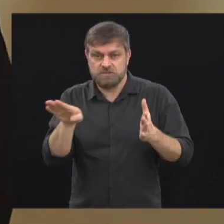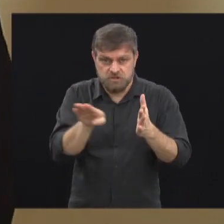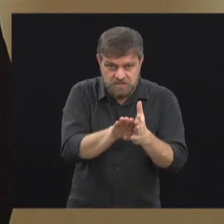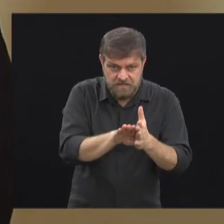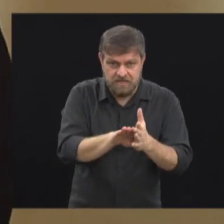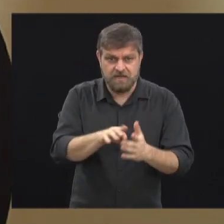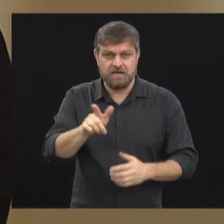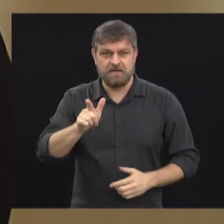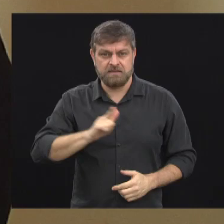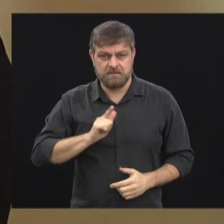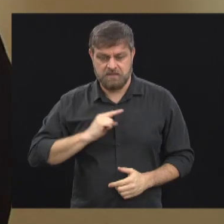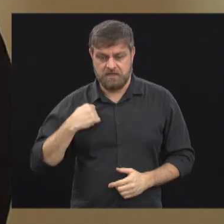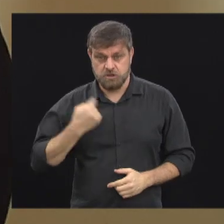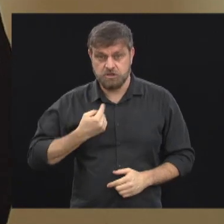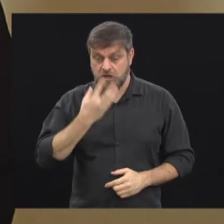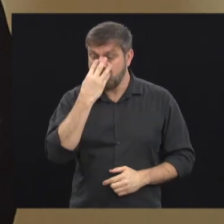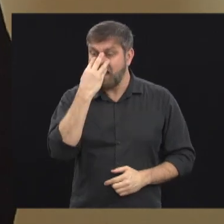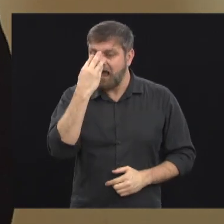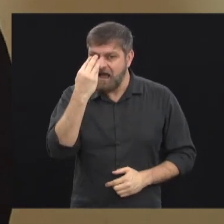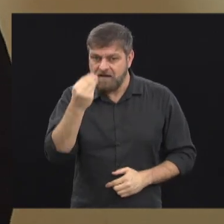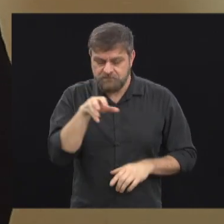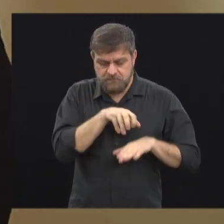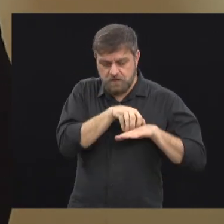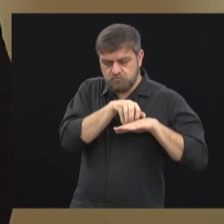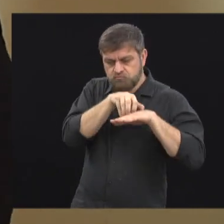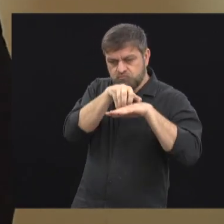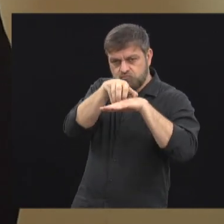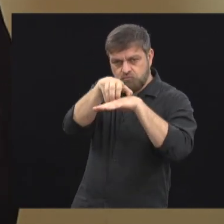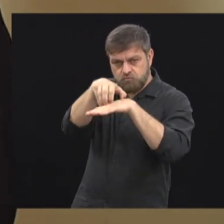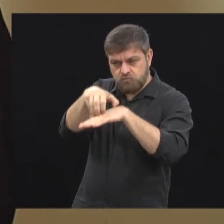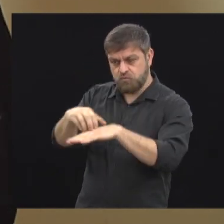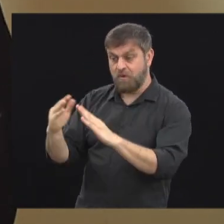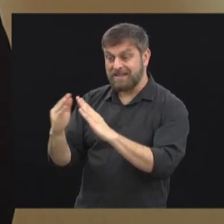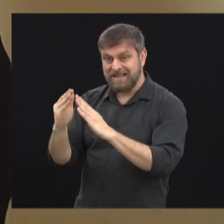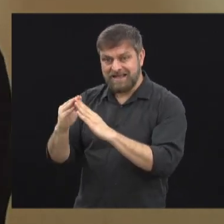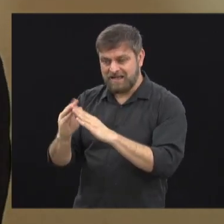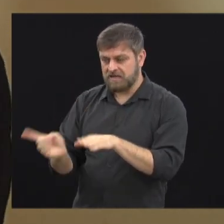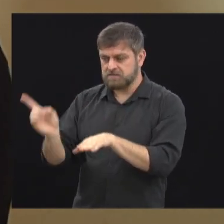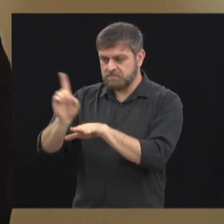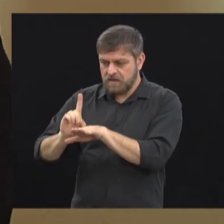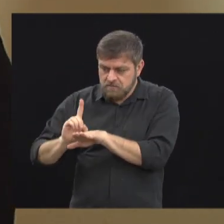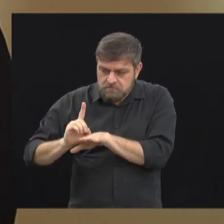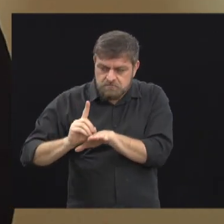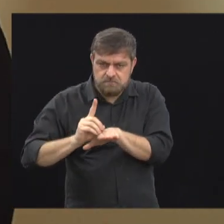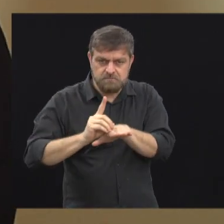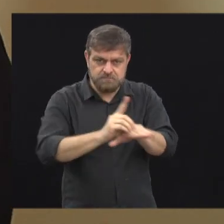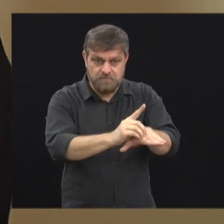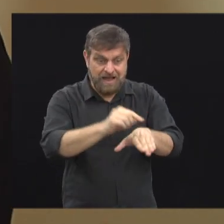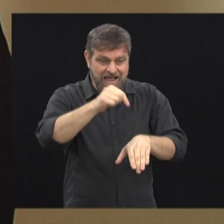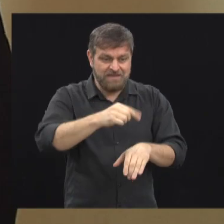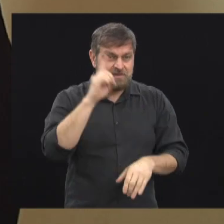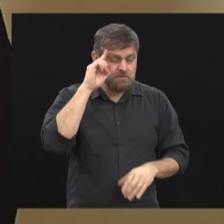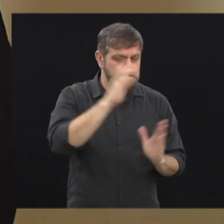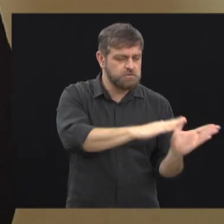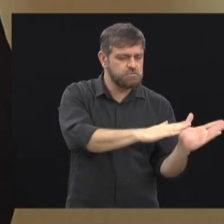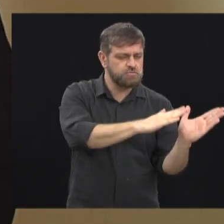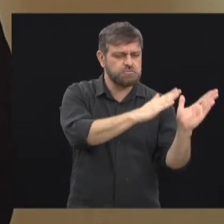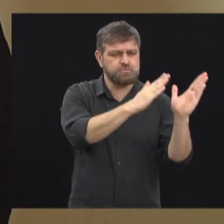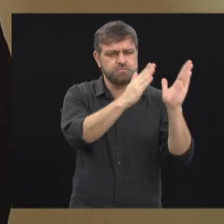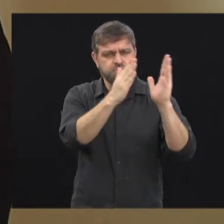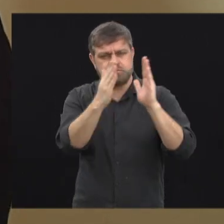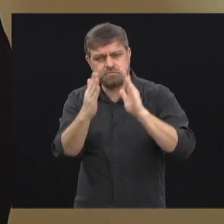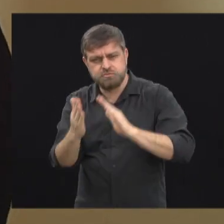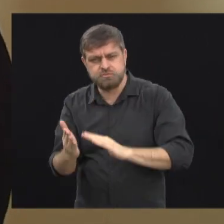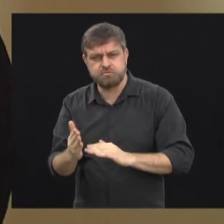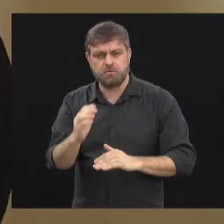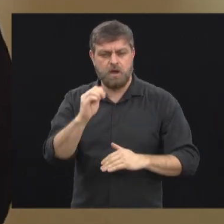serviço, nós temos uma van que busca os usuários, eles vêm e eles passam o dia aqui desenvolvendo